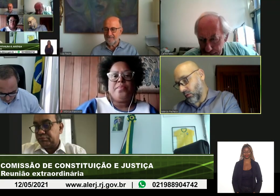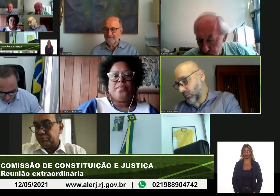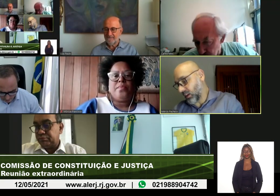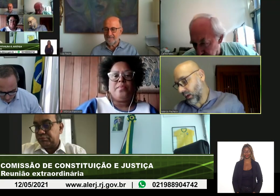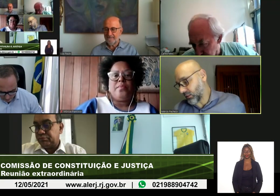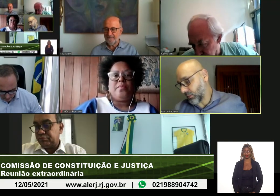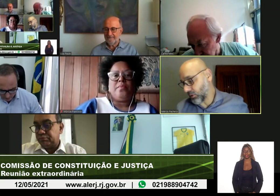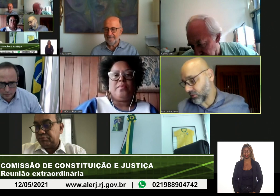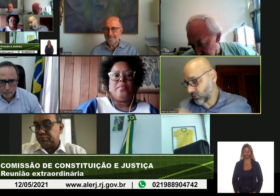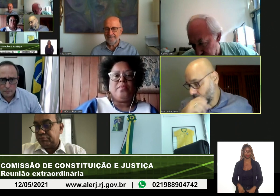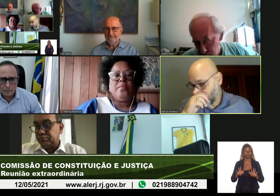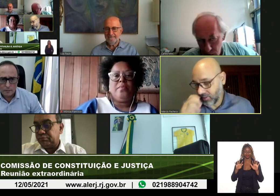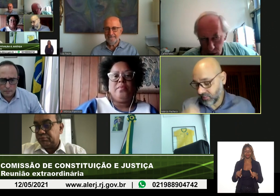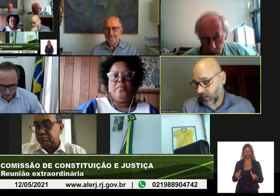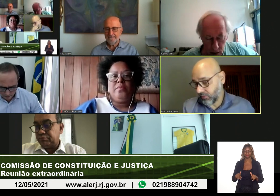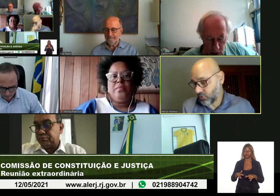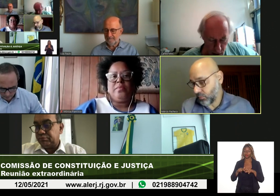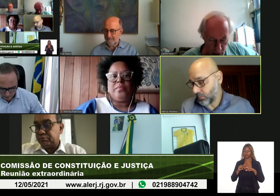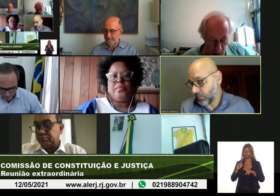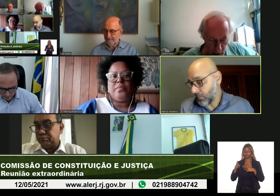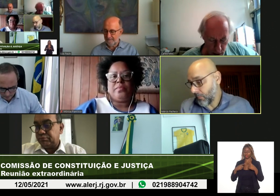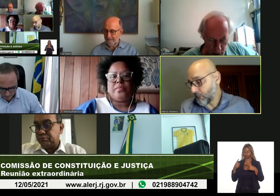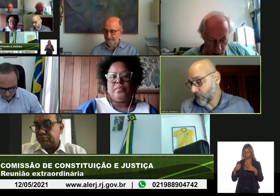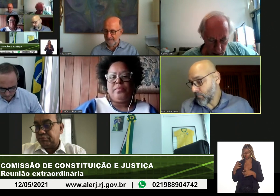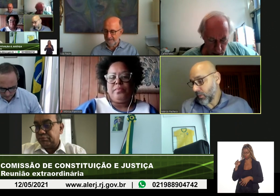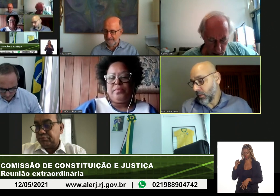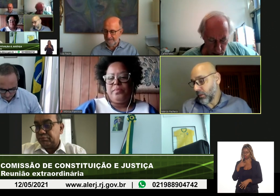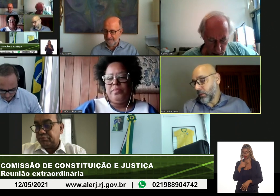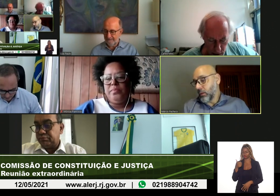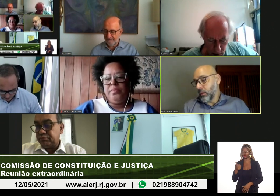um. Vamos encerrar depois desse do Rodrigo Bacelar, 21.